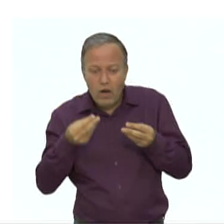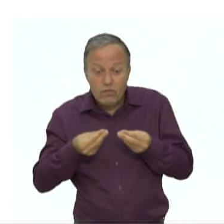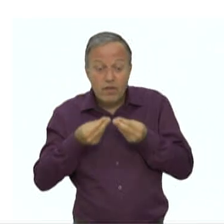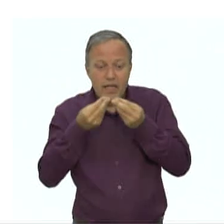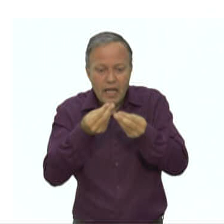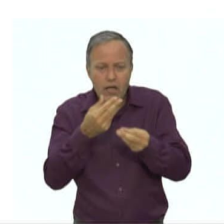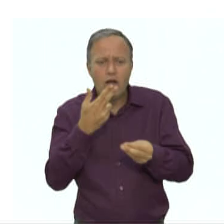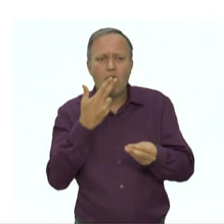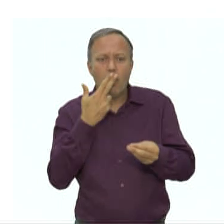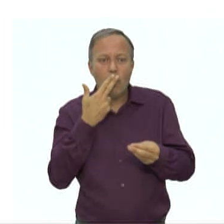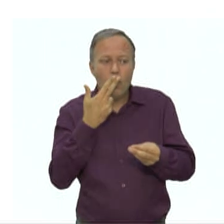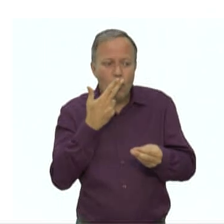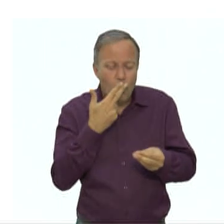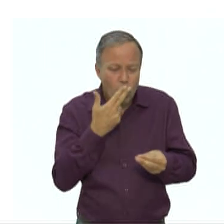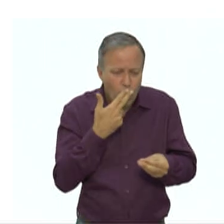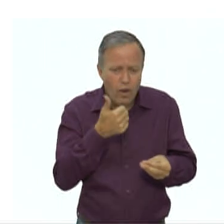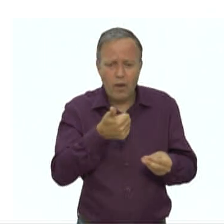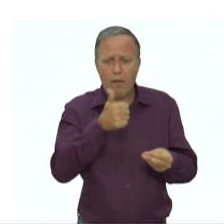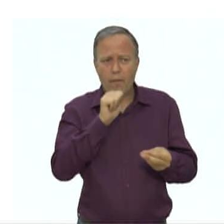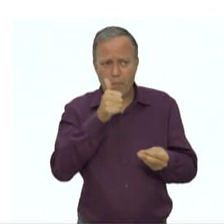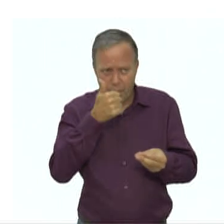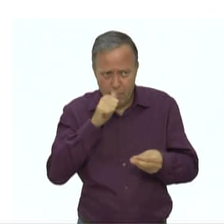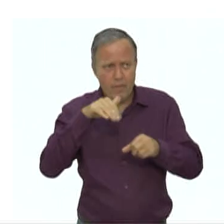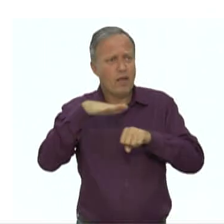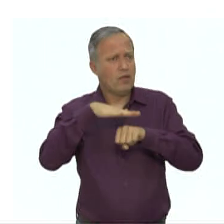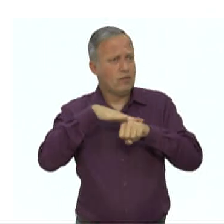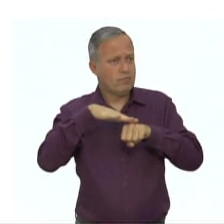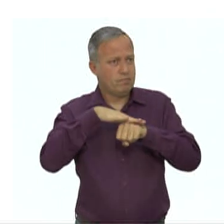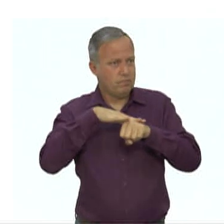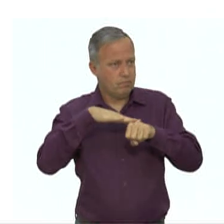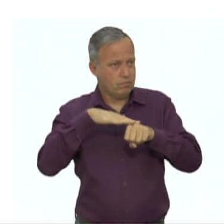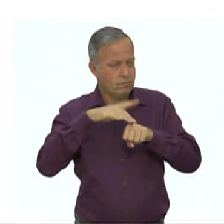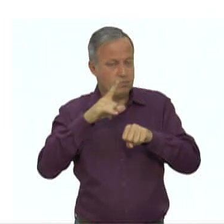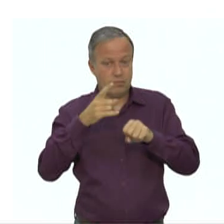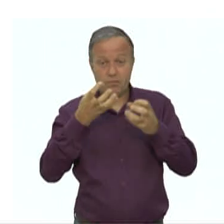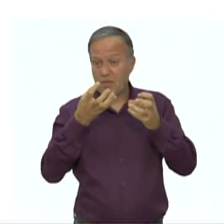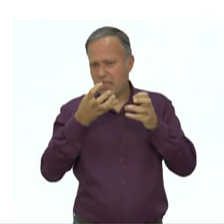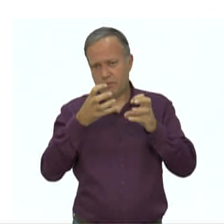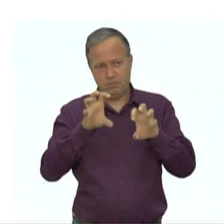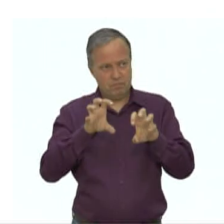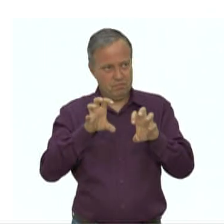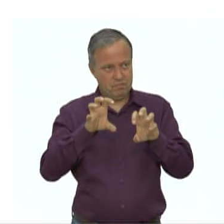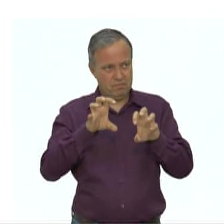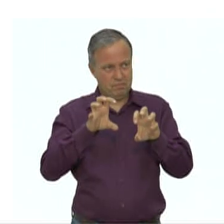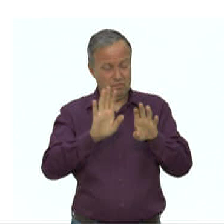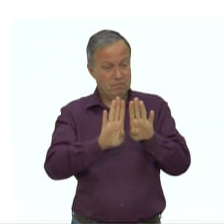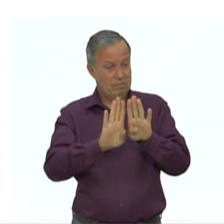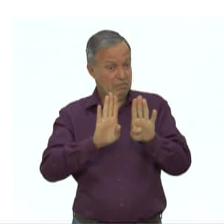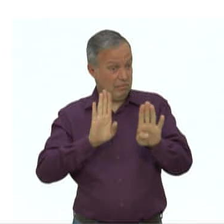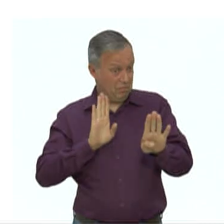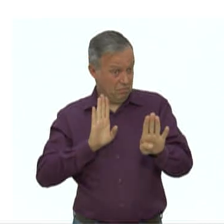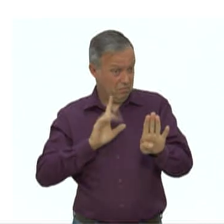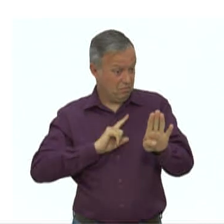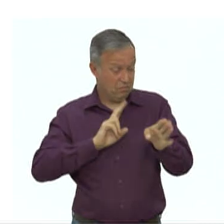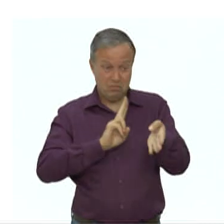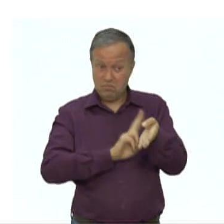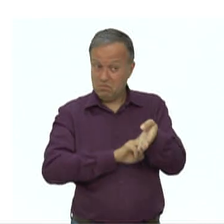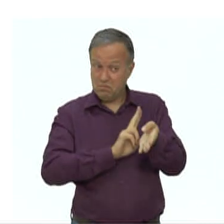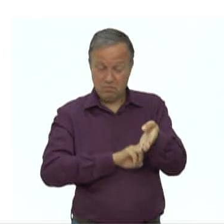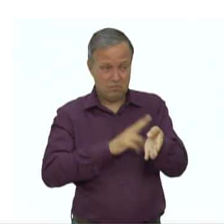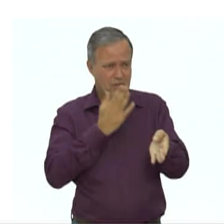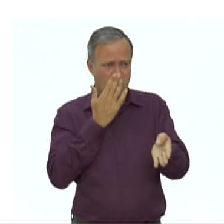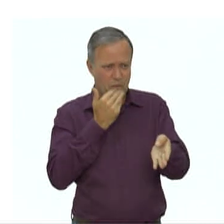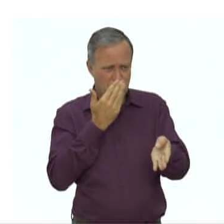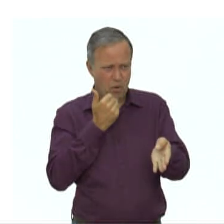cigarrillos, galletitas e conversación. Pero el viejo es hombre sin vicio, de poco